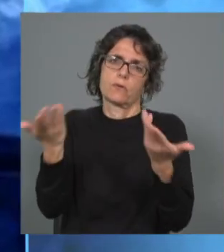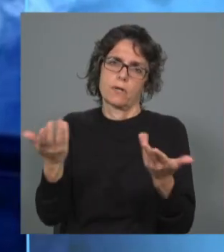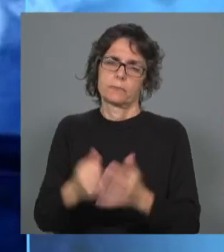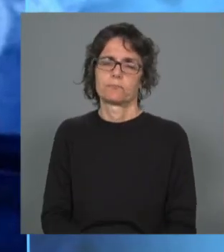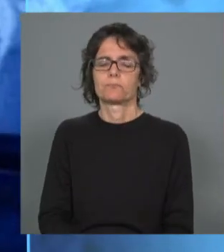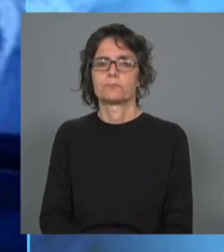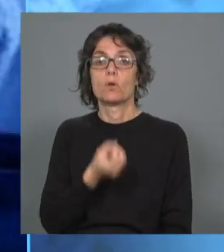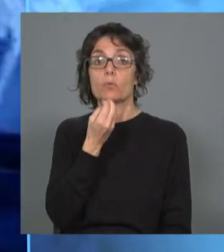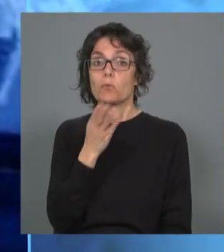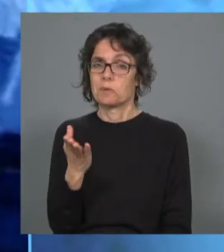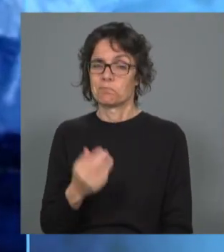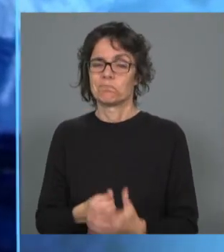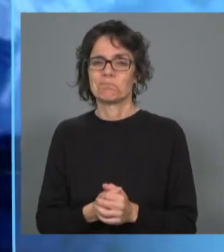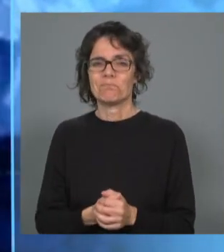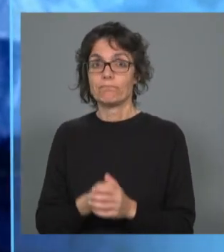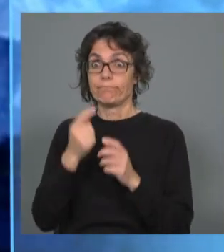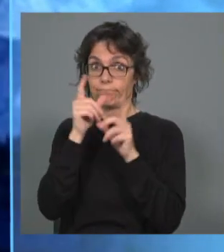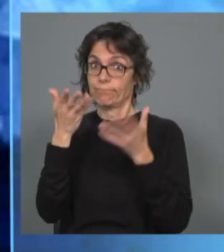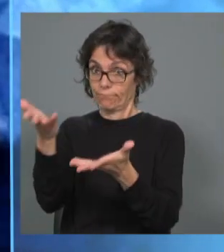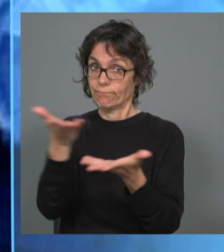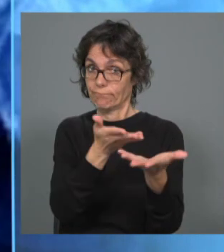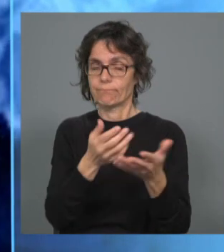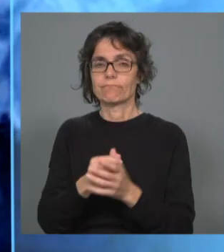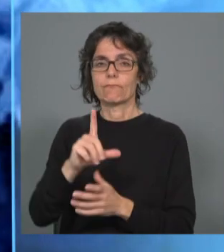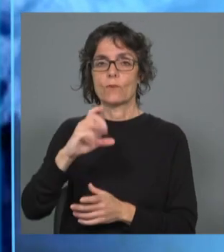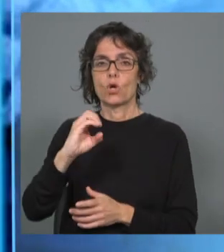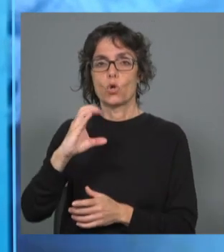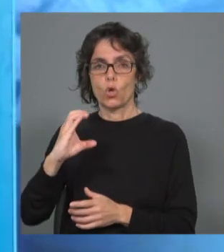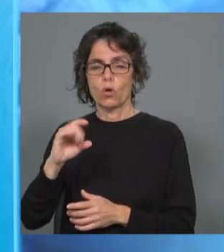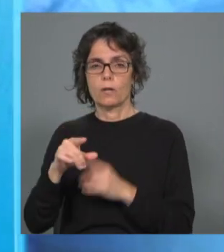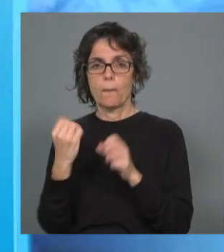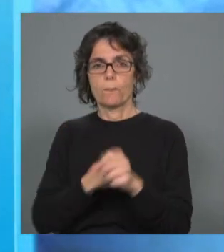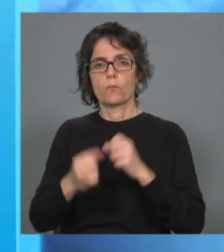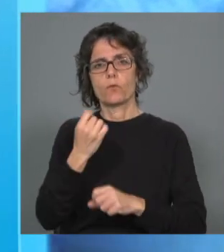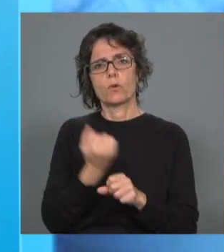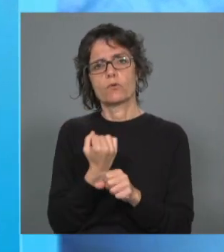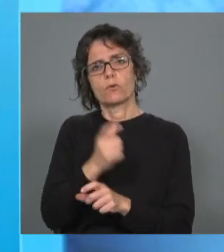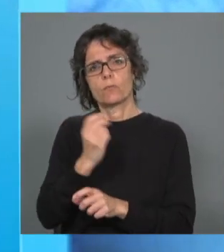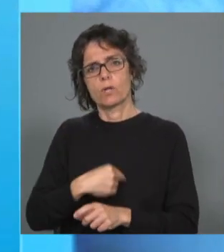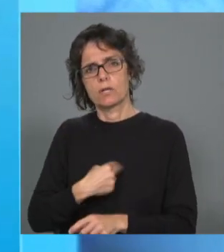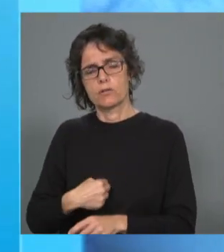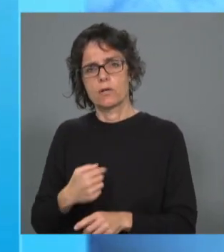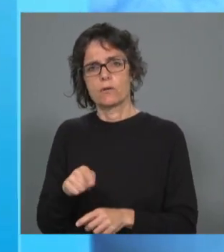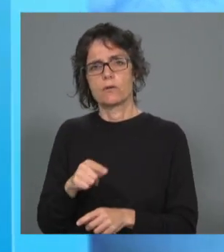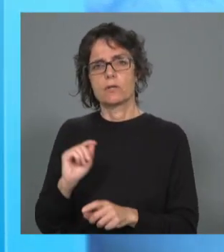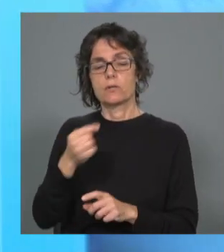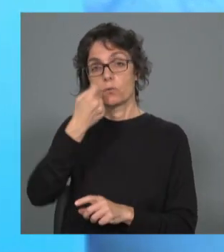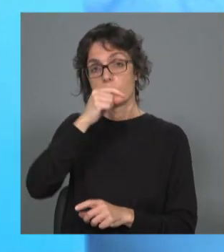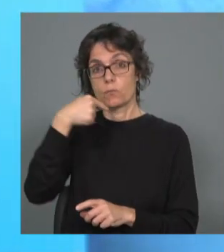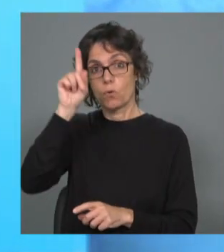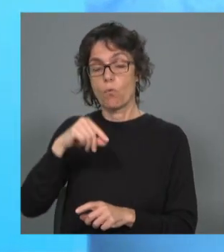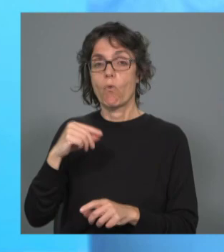apelo, é o apelo da LOC e do Movimento de Trabalhadores Cristãos, a propósito deste 1º de maio, que celebramos